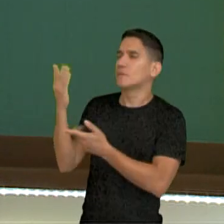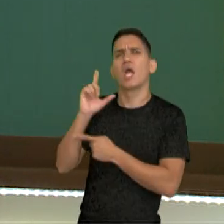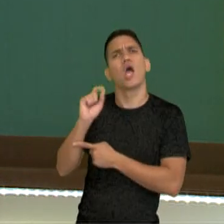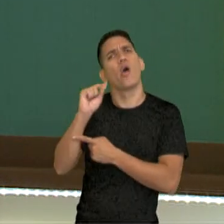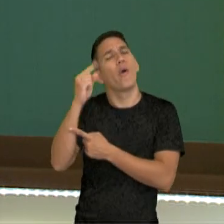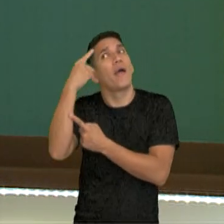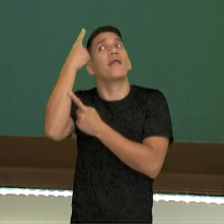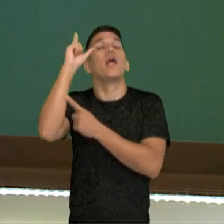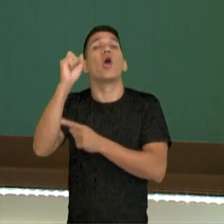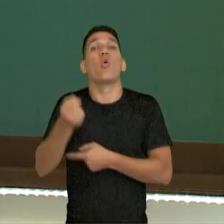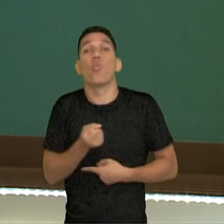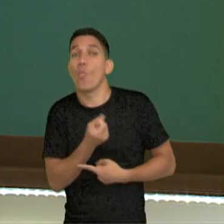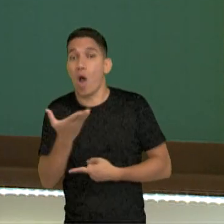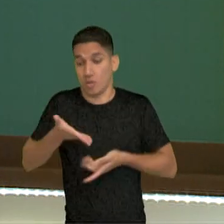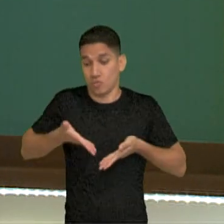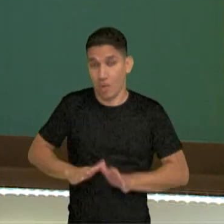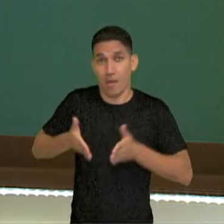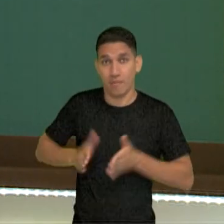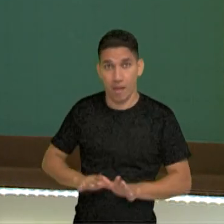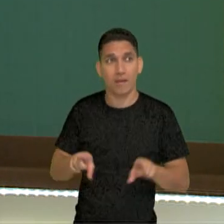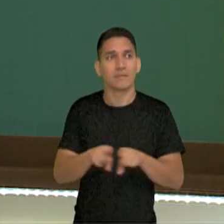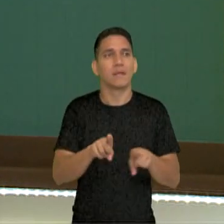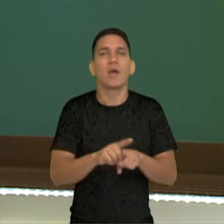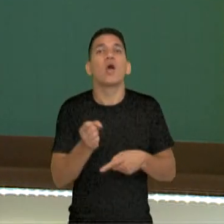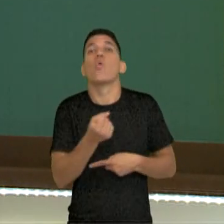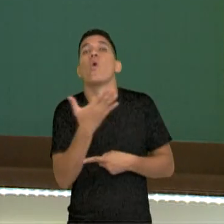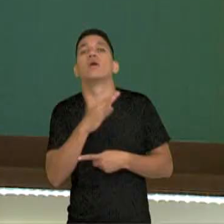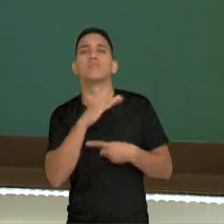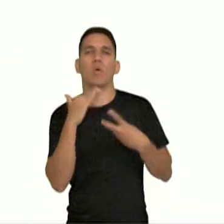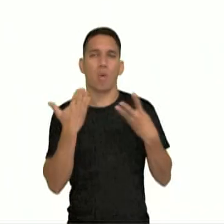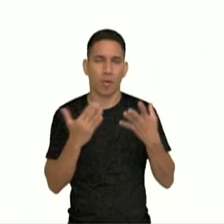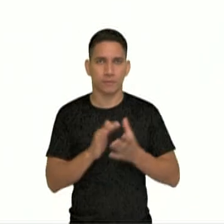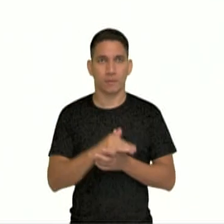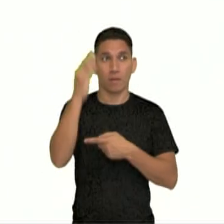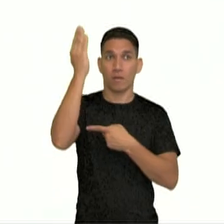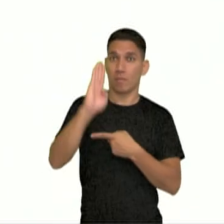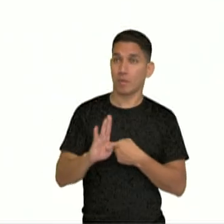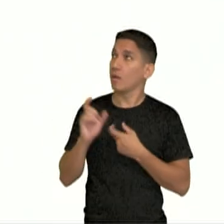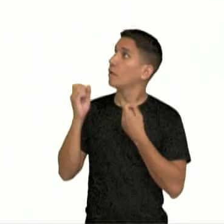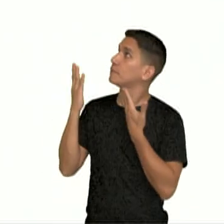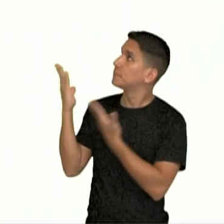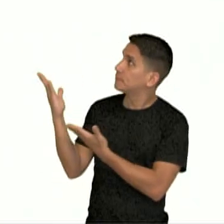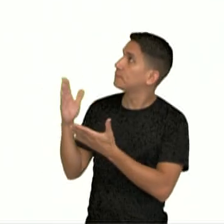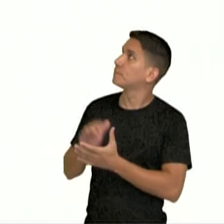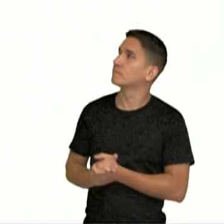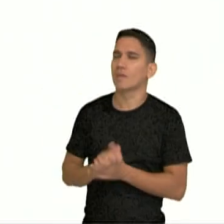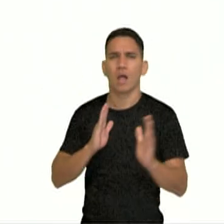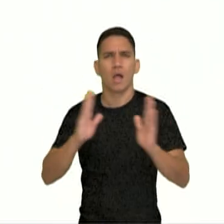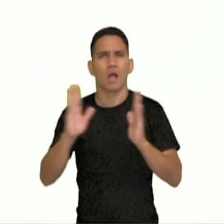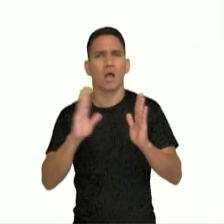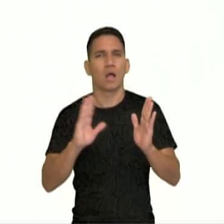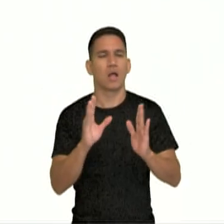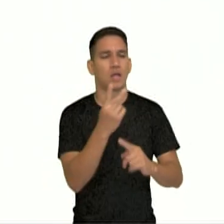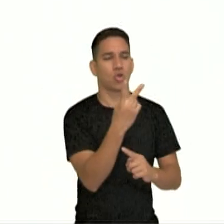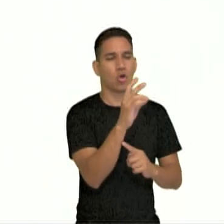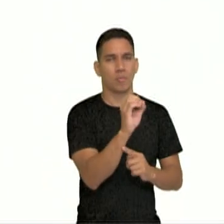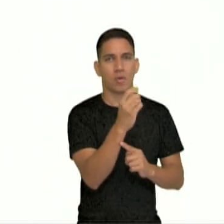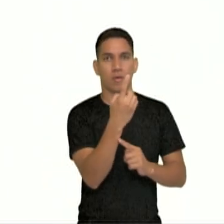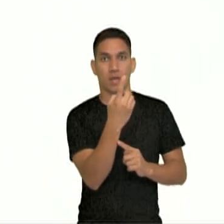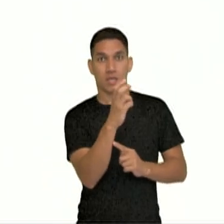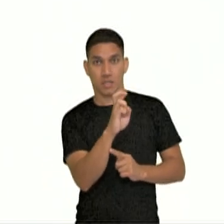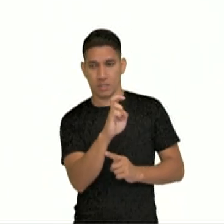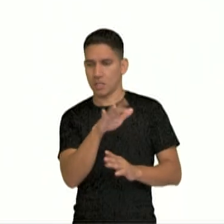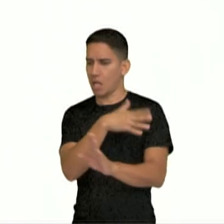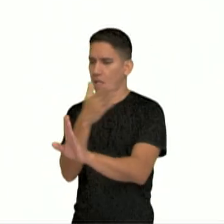ideia de nascimentos e óbitos, né? No Brasil ali, entre 2015 e 2021, então